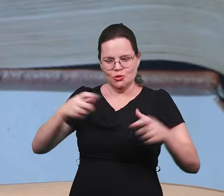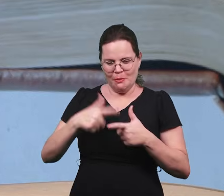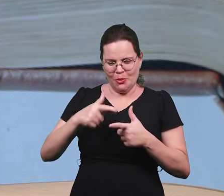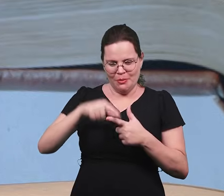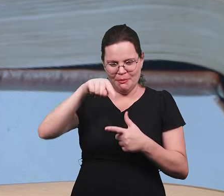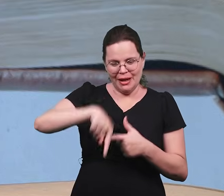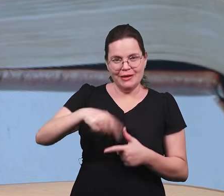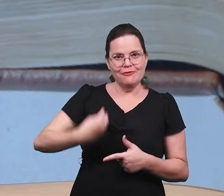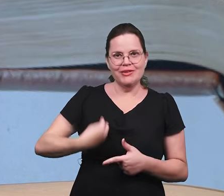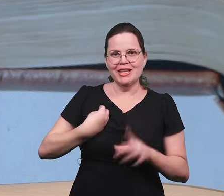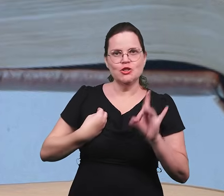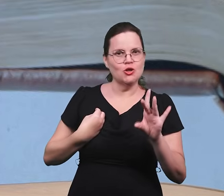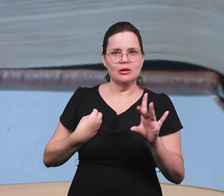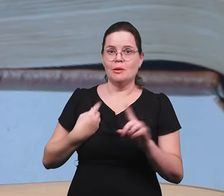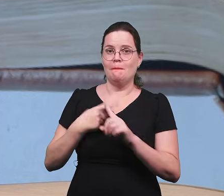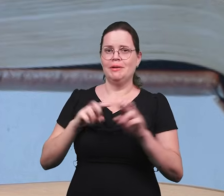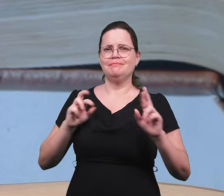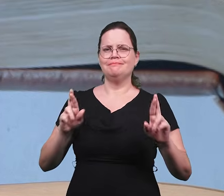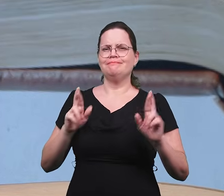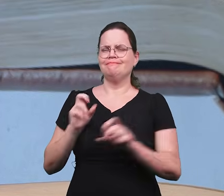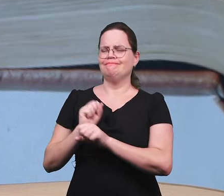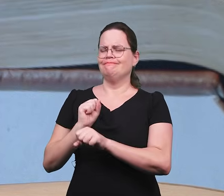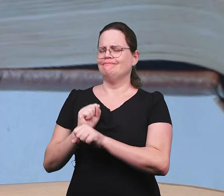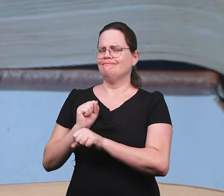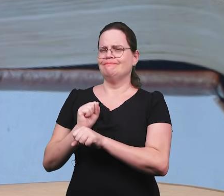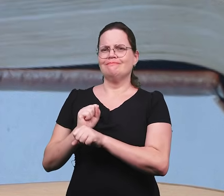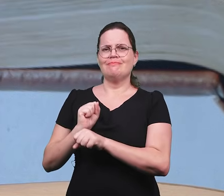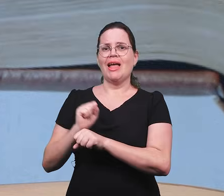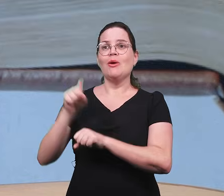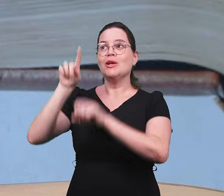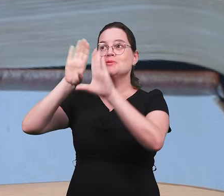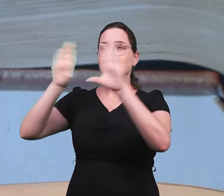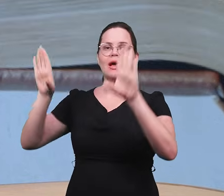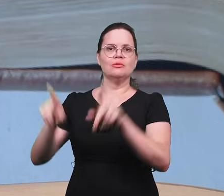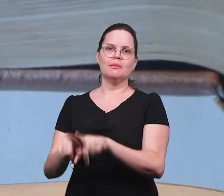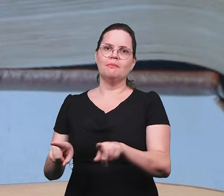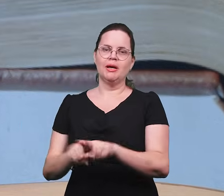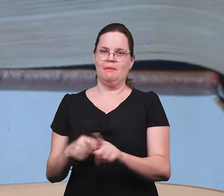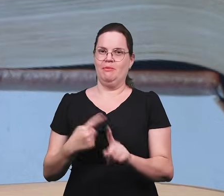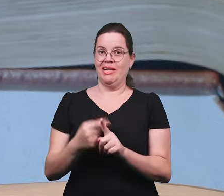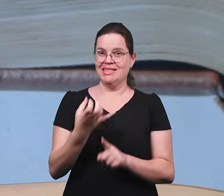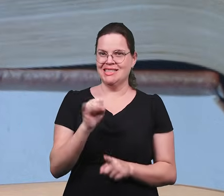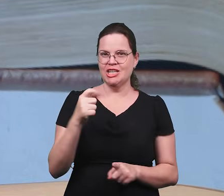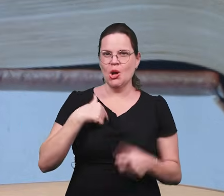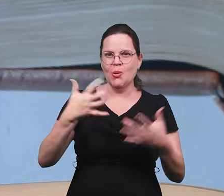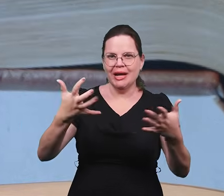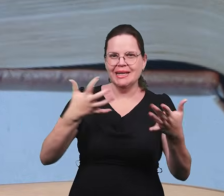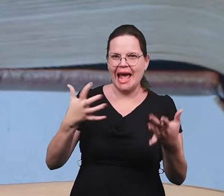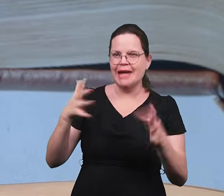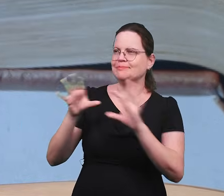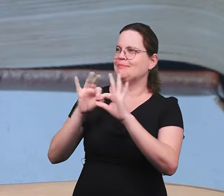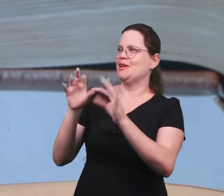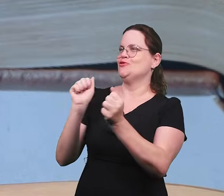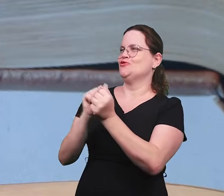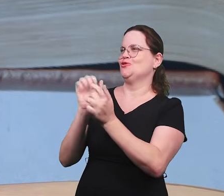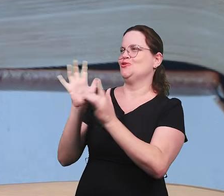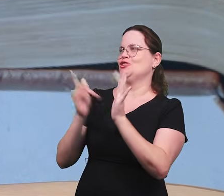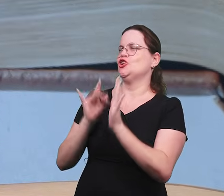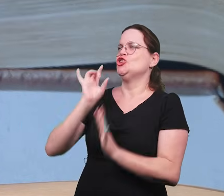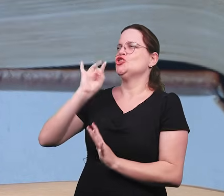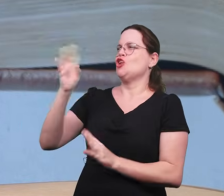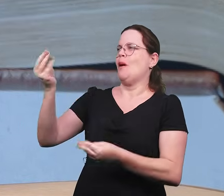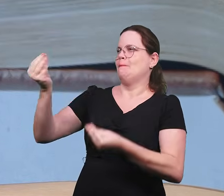palavra diz que nós esperamos Jesus apenas para as soluções, para os problemas, apenas para as